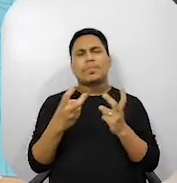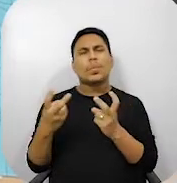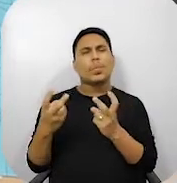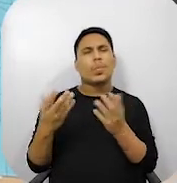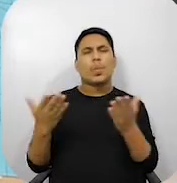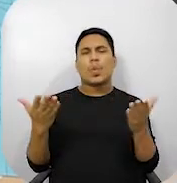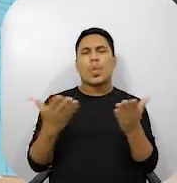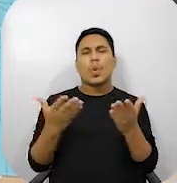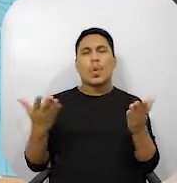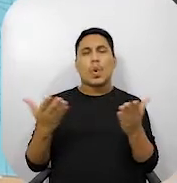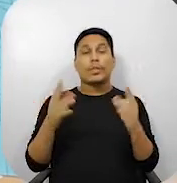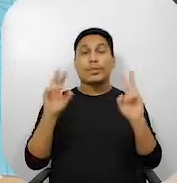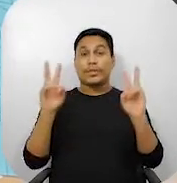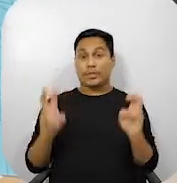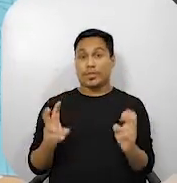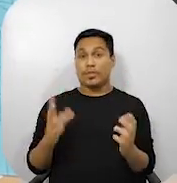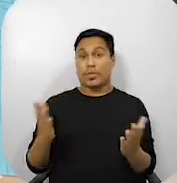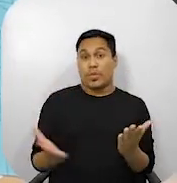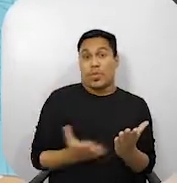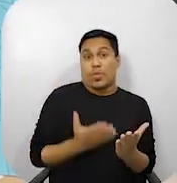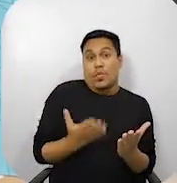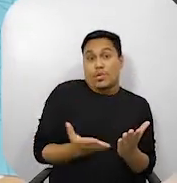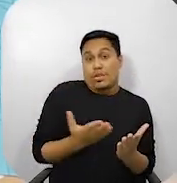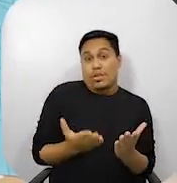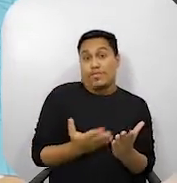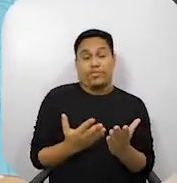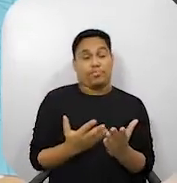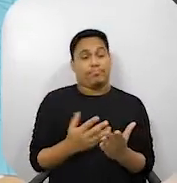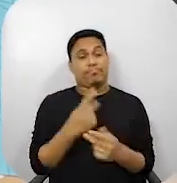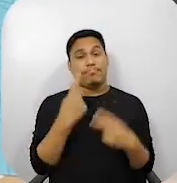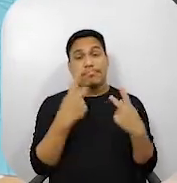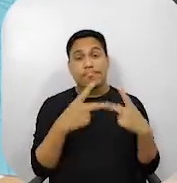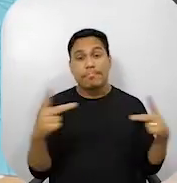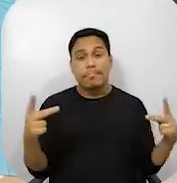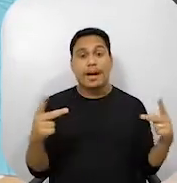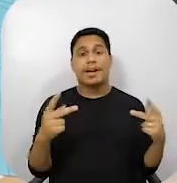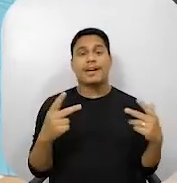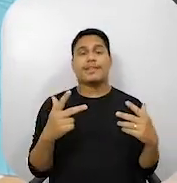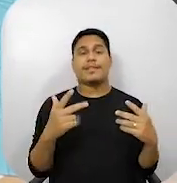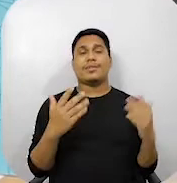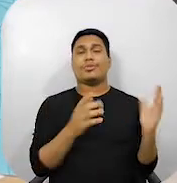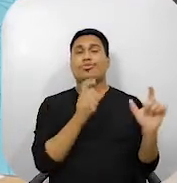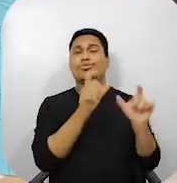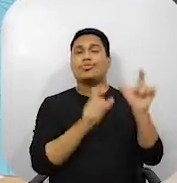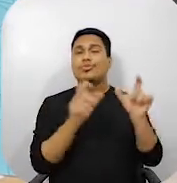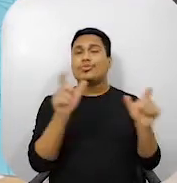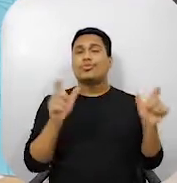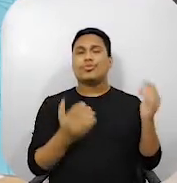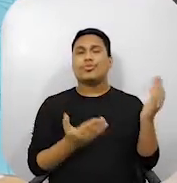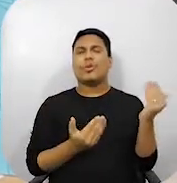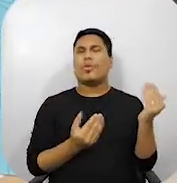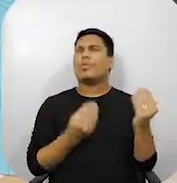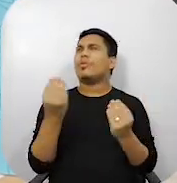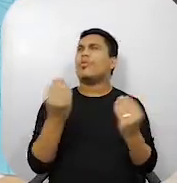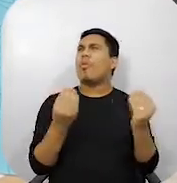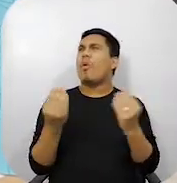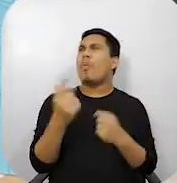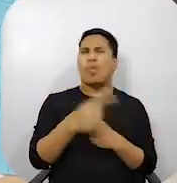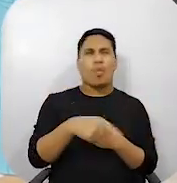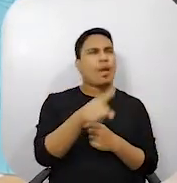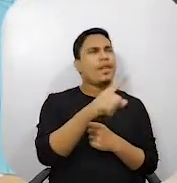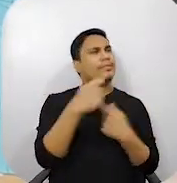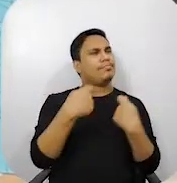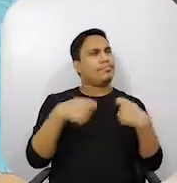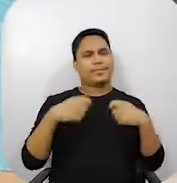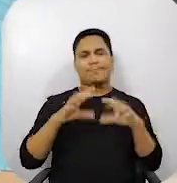questão do livro para para a juventude como é que você tem sentido a necessidade das pessoas pegarem